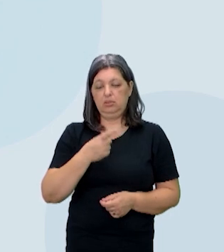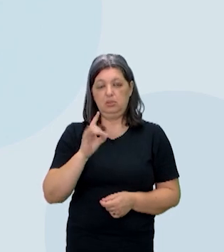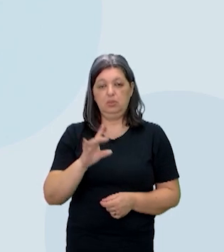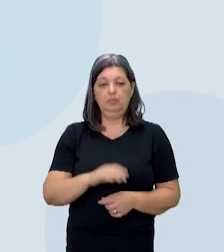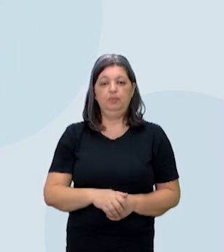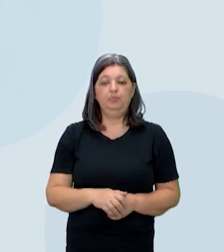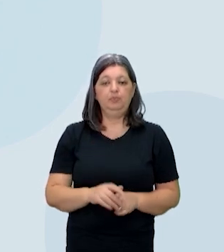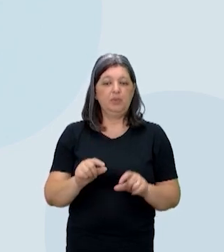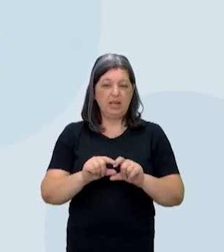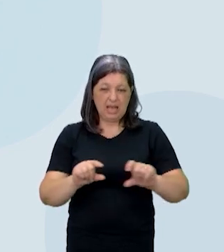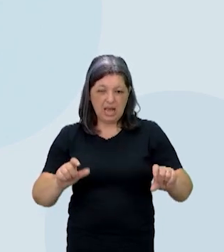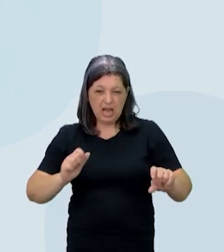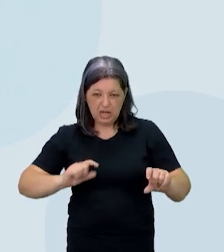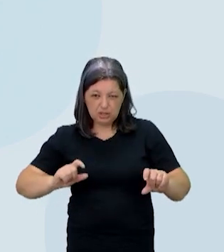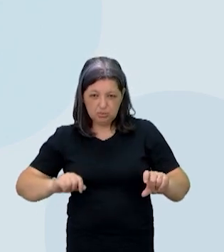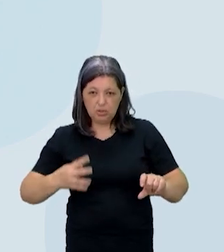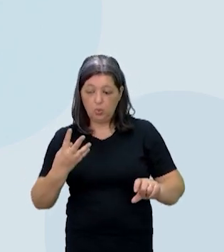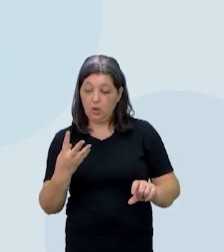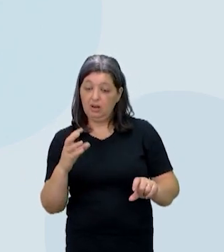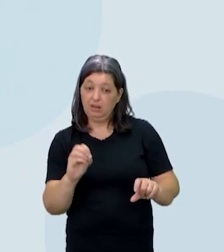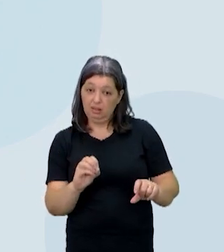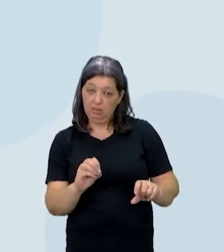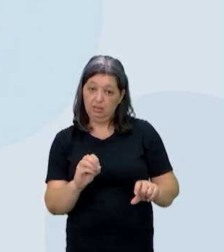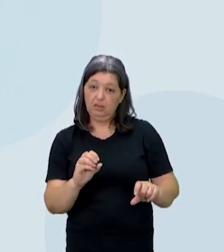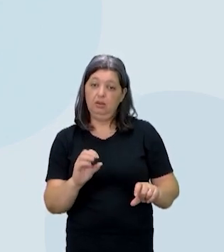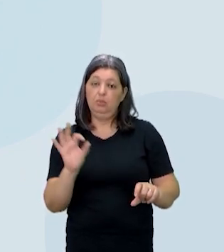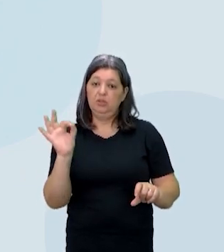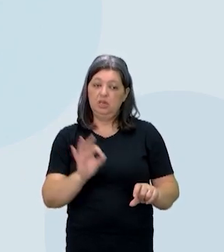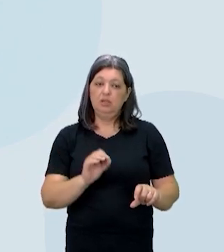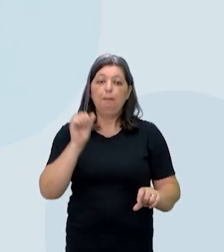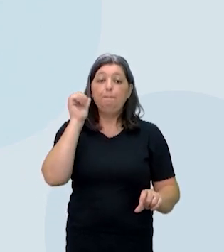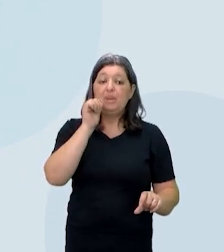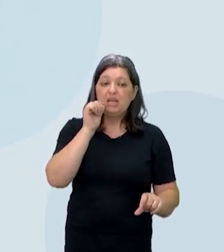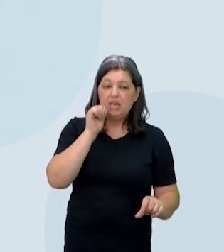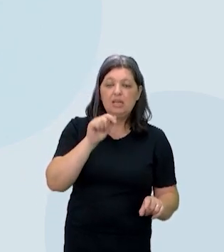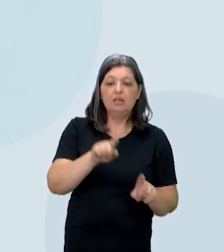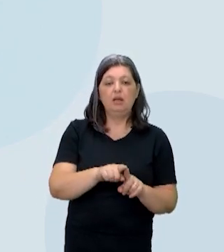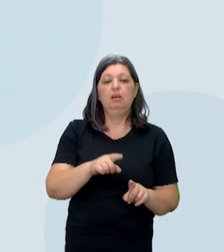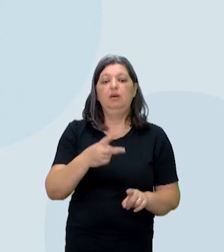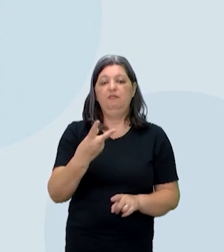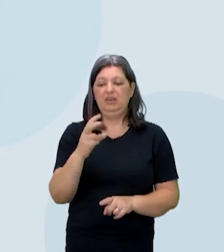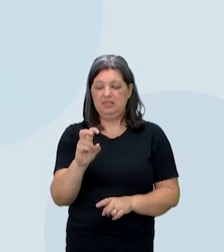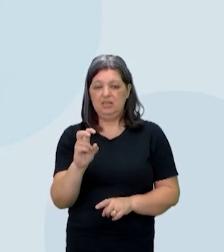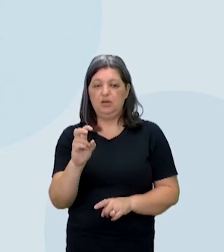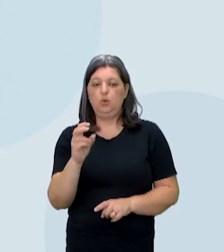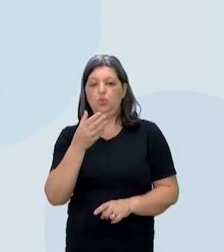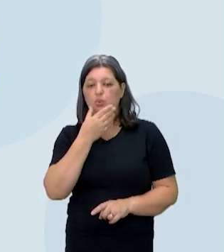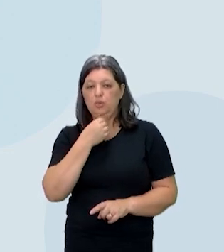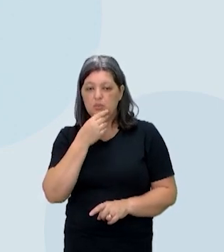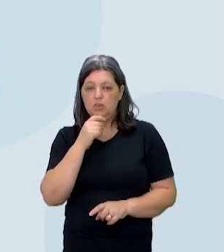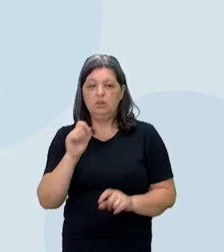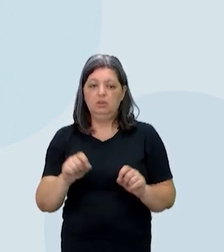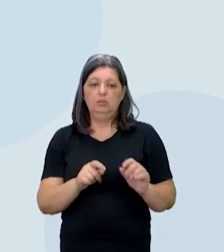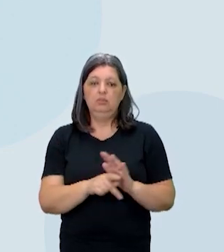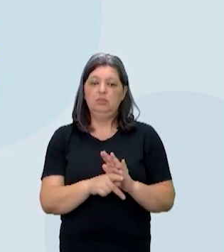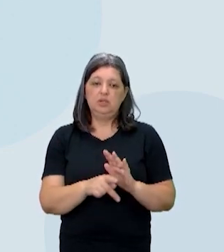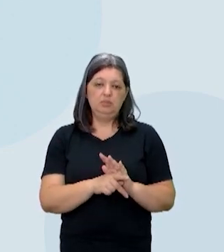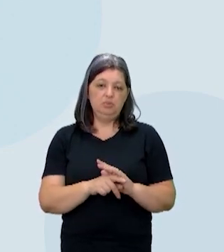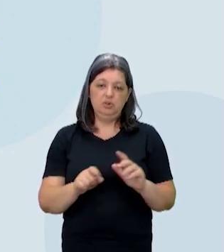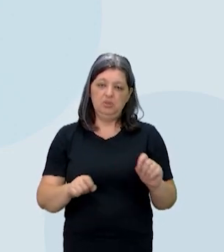ó, tem, né? E 25% dos meninos tinham experiências de assédio online ou cyberbullying. Então, enquanto as